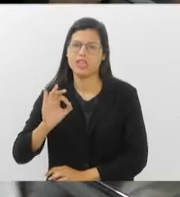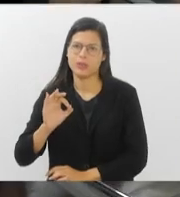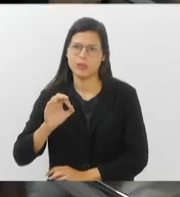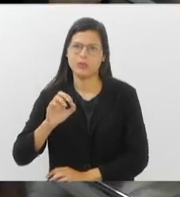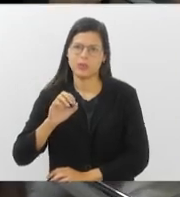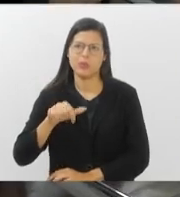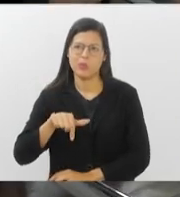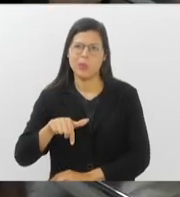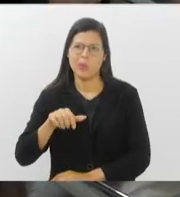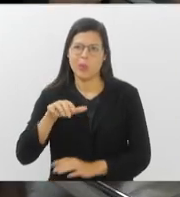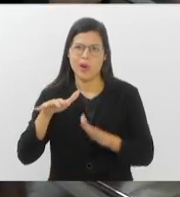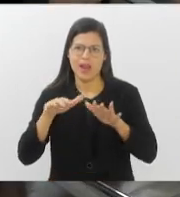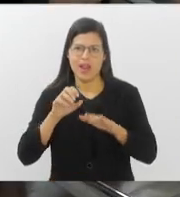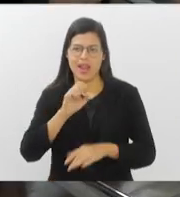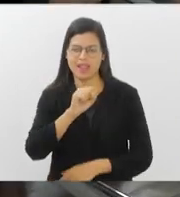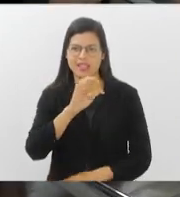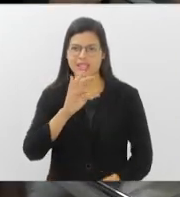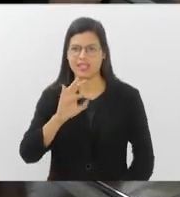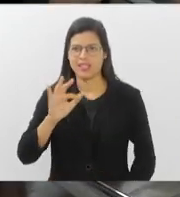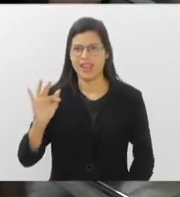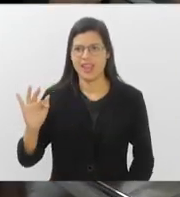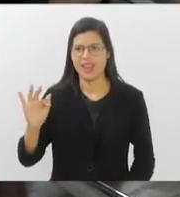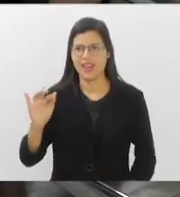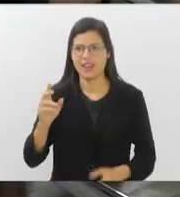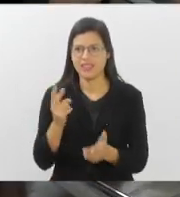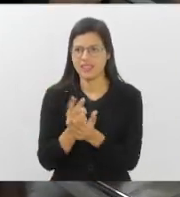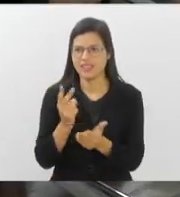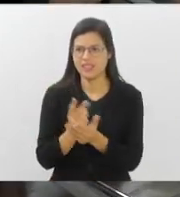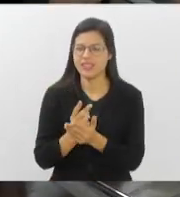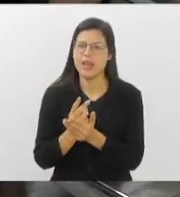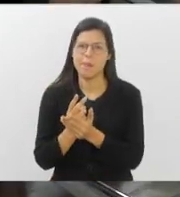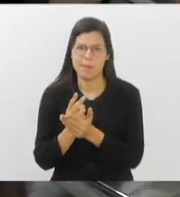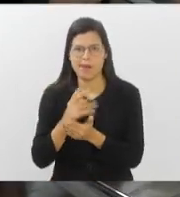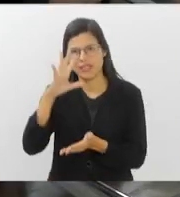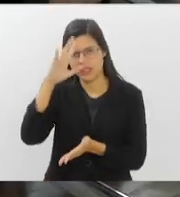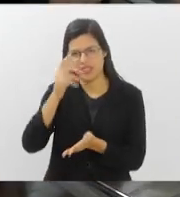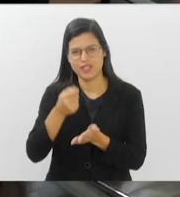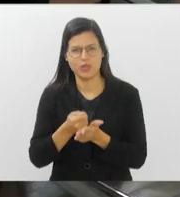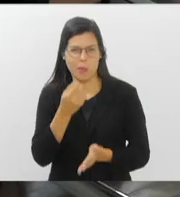Nosso Supremo decidindo sempre muito bem a favor dos cofres públicos.